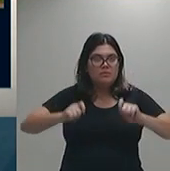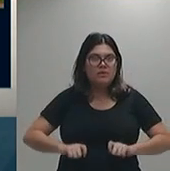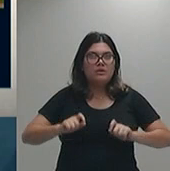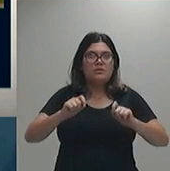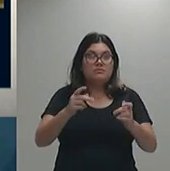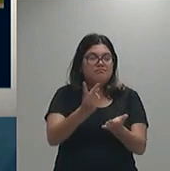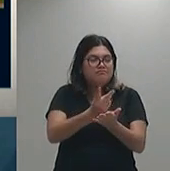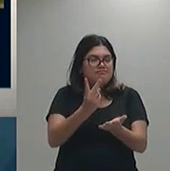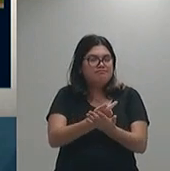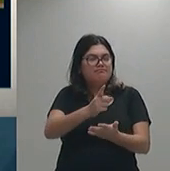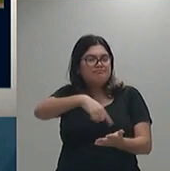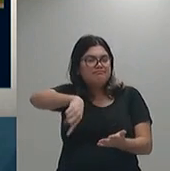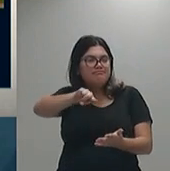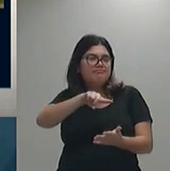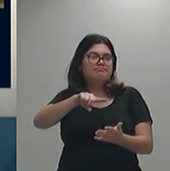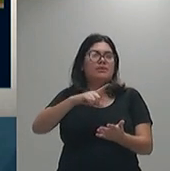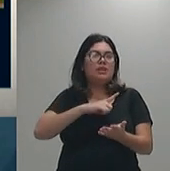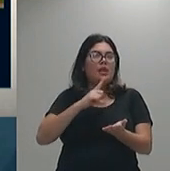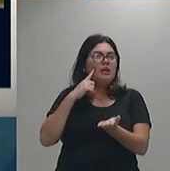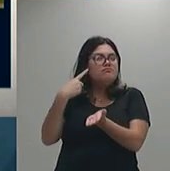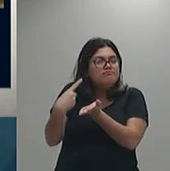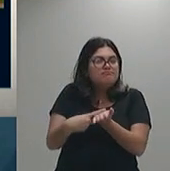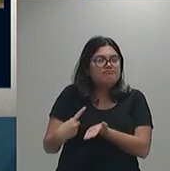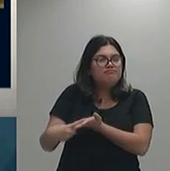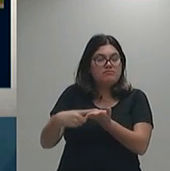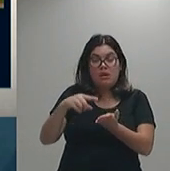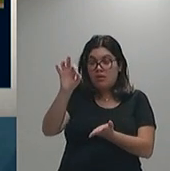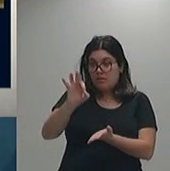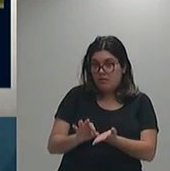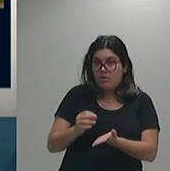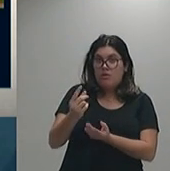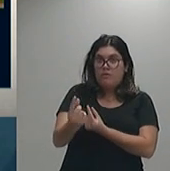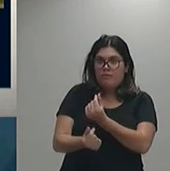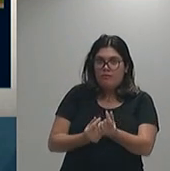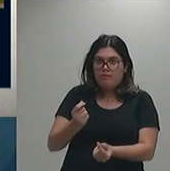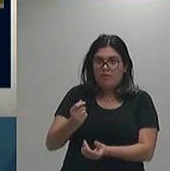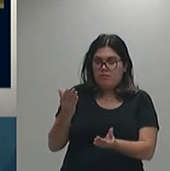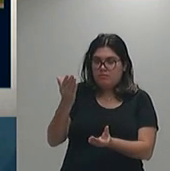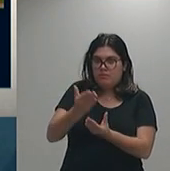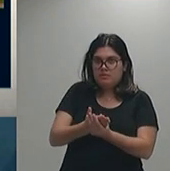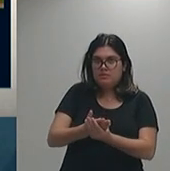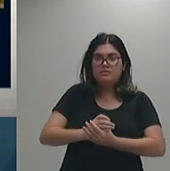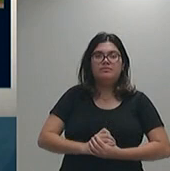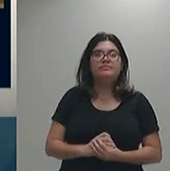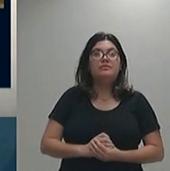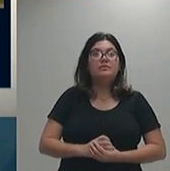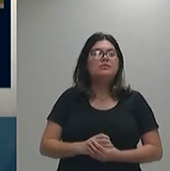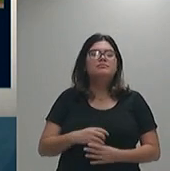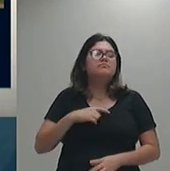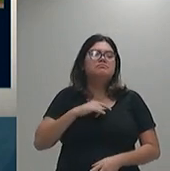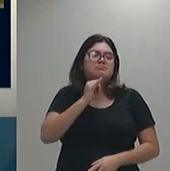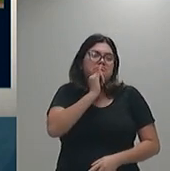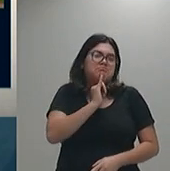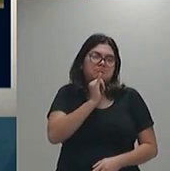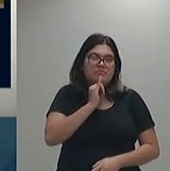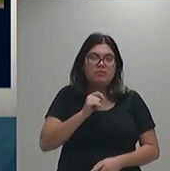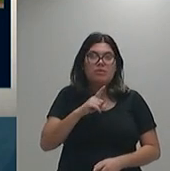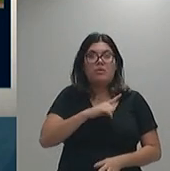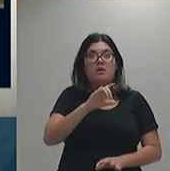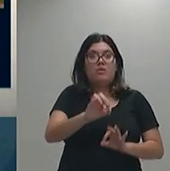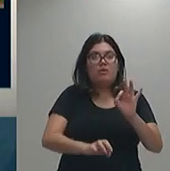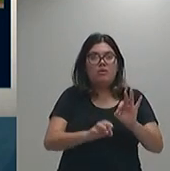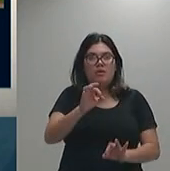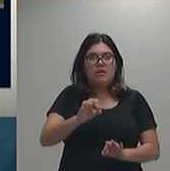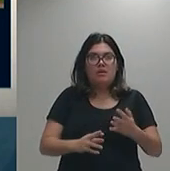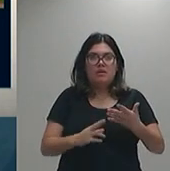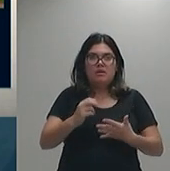mesmos sejam arbitrados em percentual sobre o valor da causa sair porque por exemplo no julgamento do